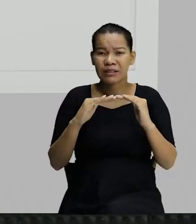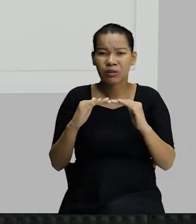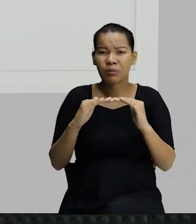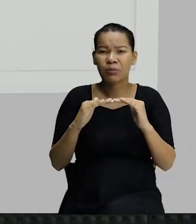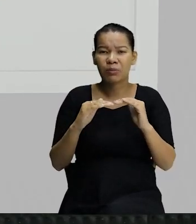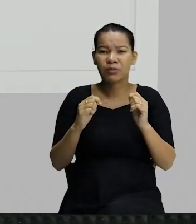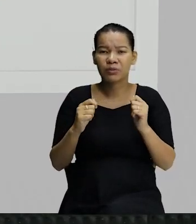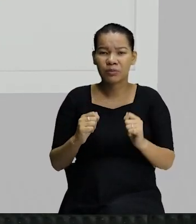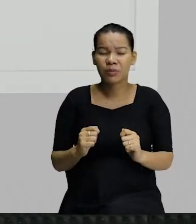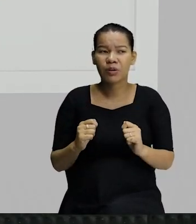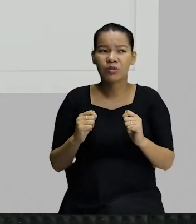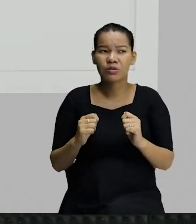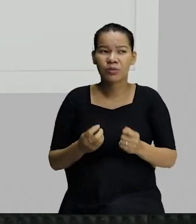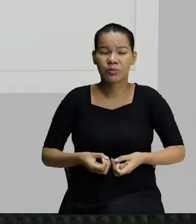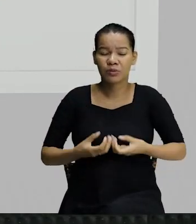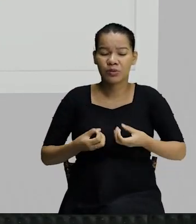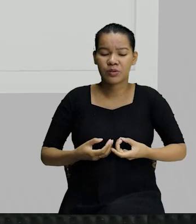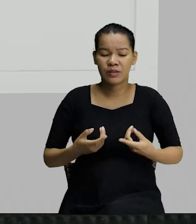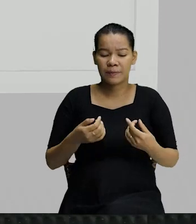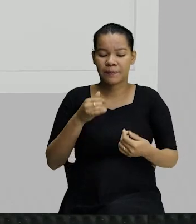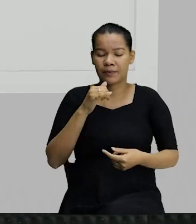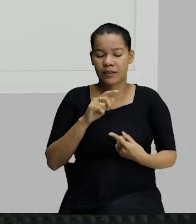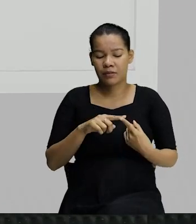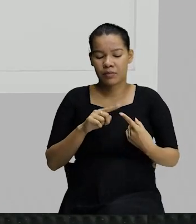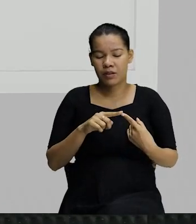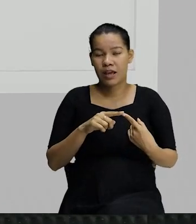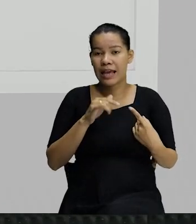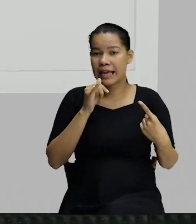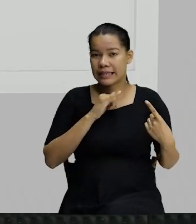ó, a justiça.